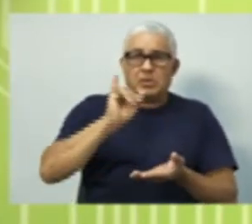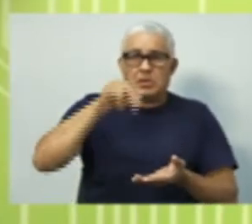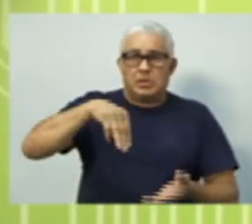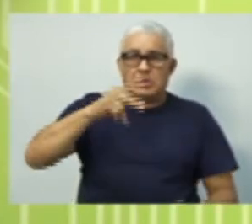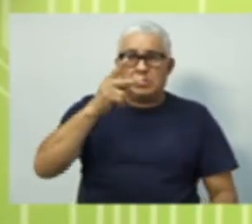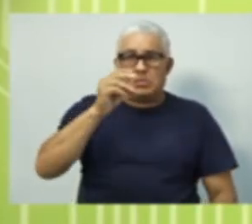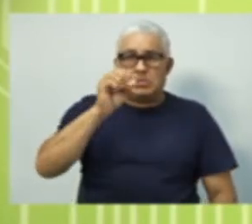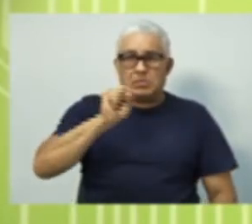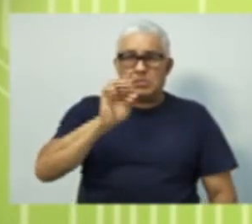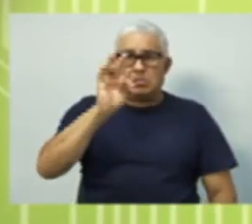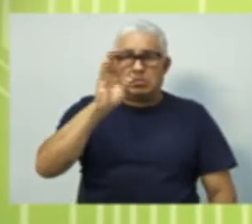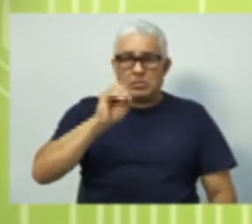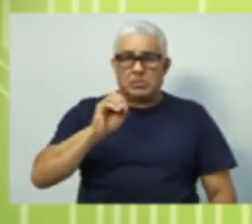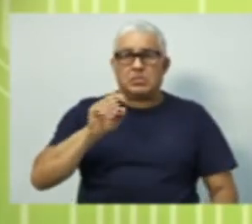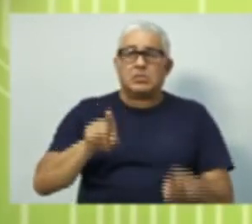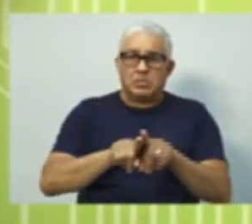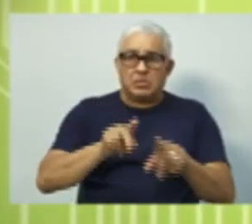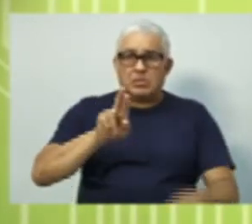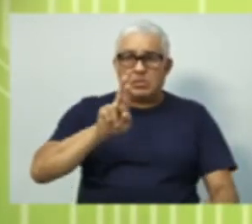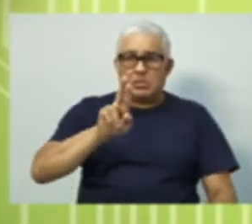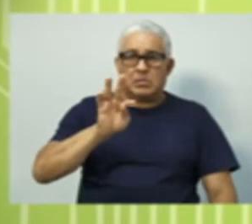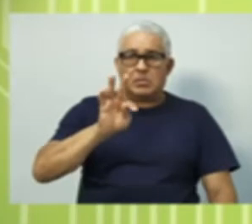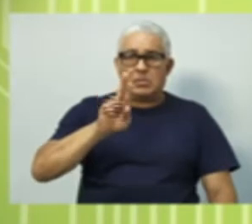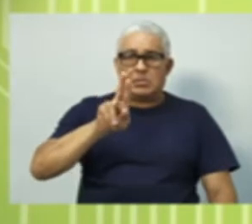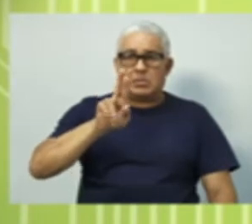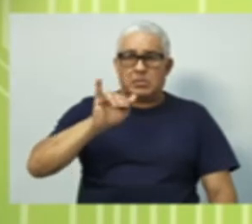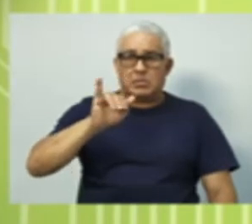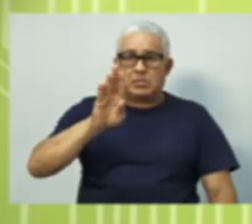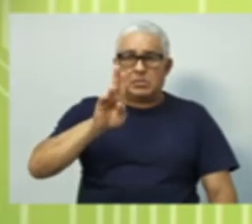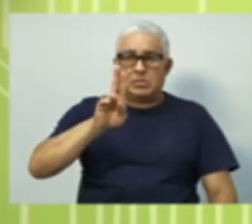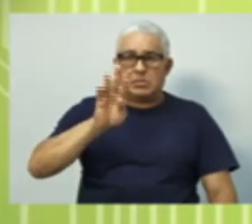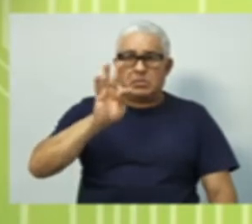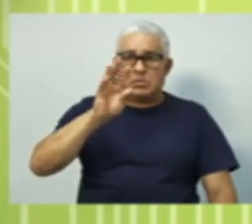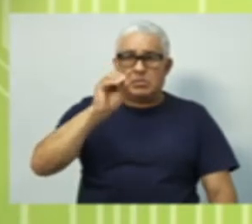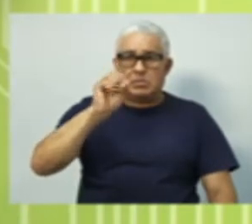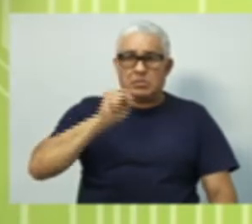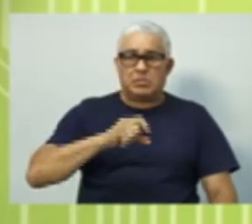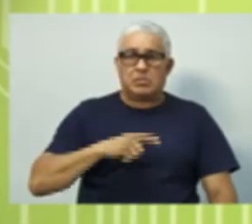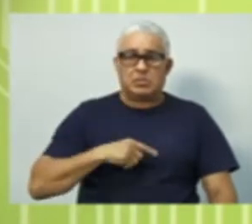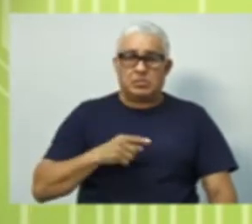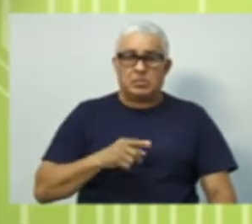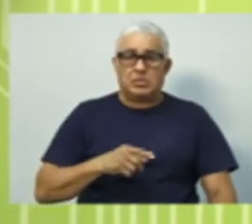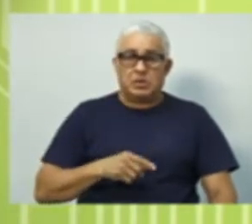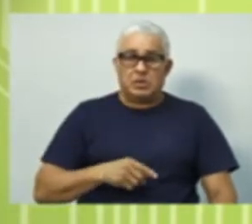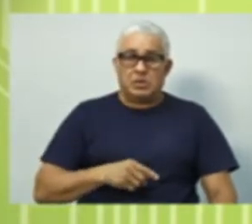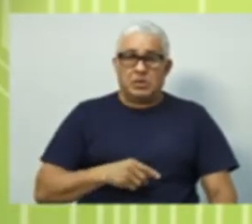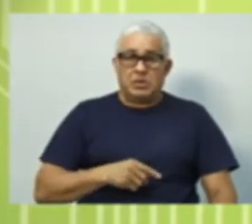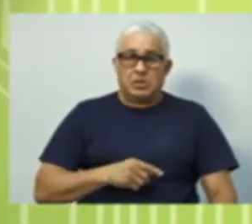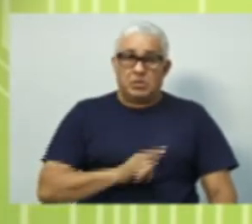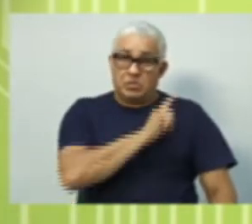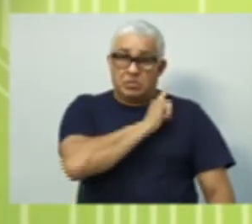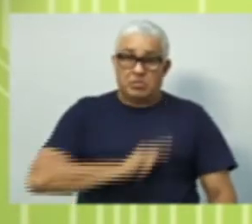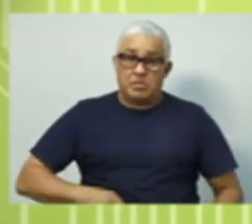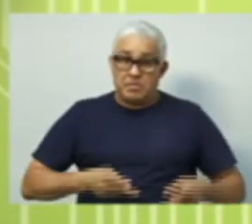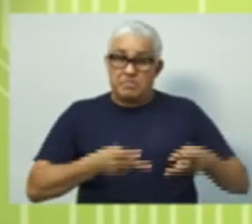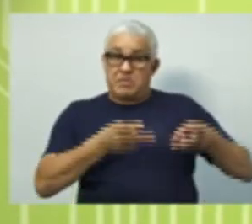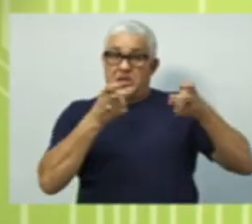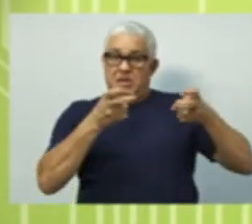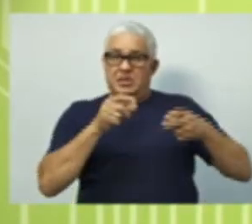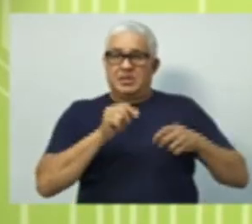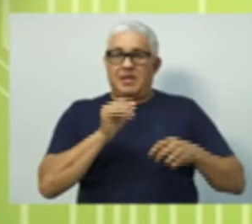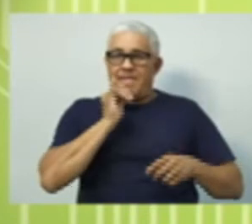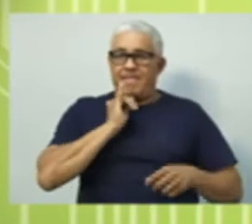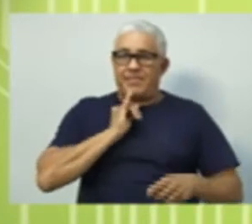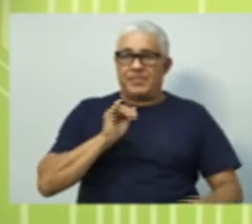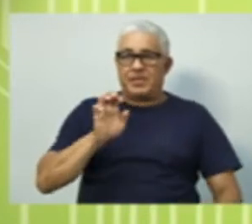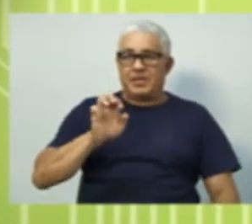previsto juros, pagar juros? Não. Então, vai aumentar seu orçamento mais ainda. Que além das parcelas do